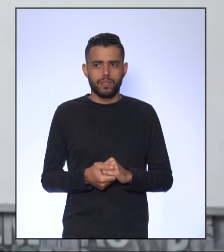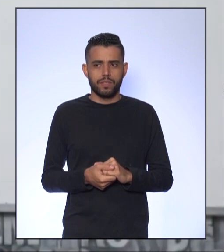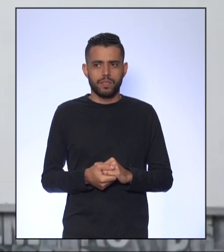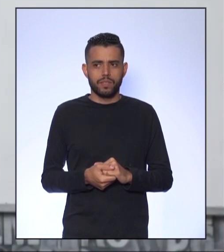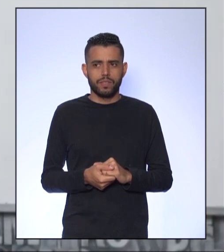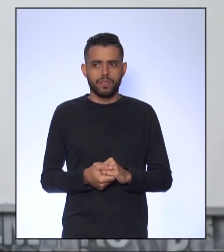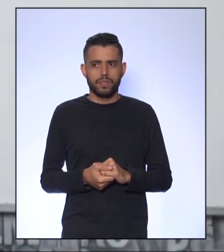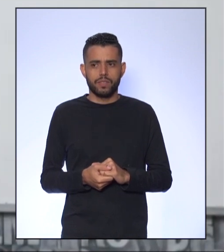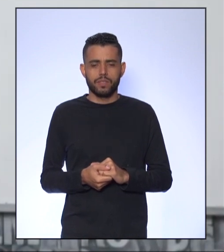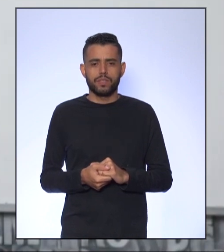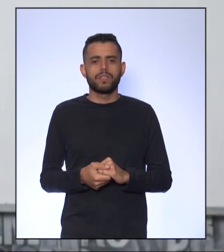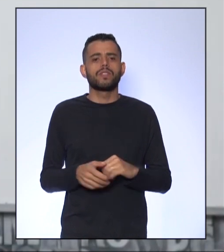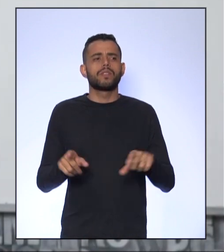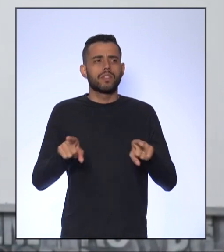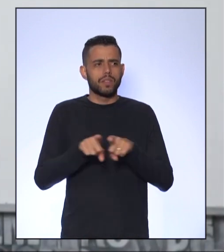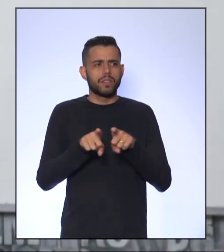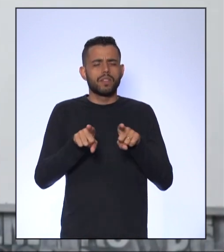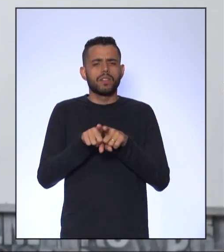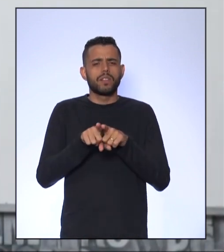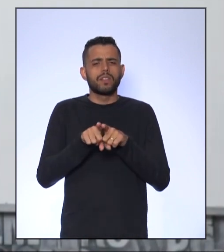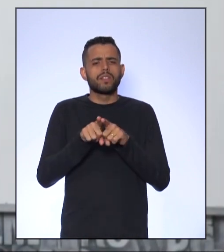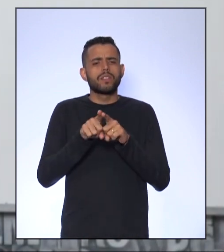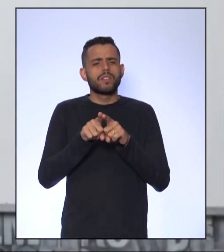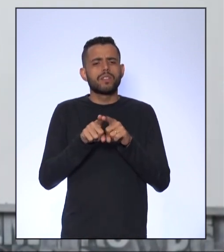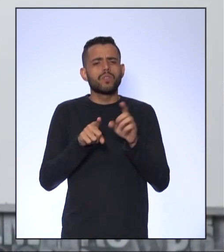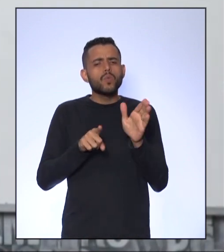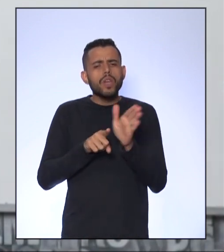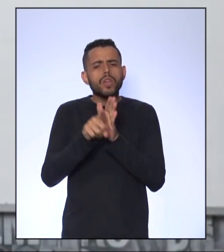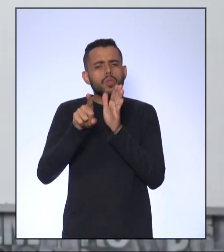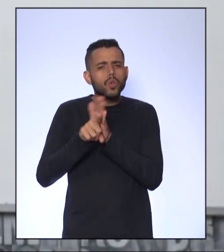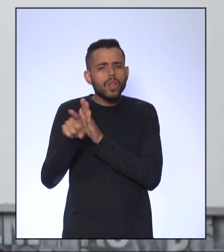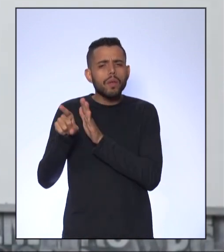os questionamentos